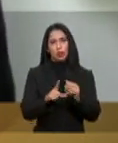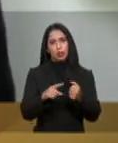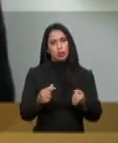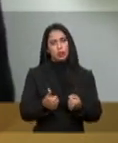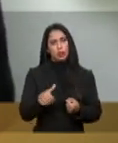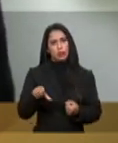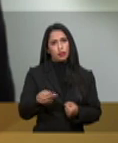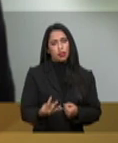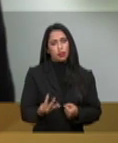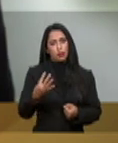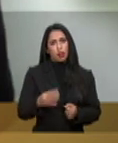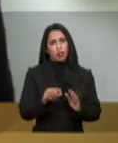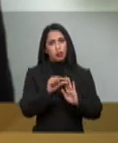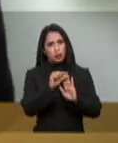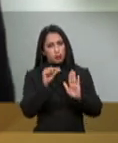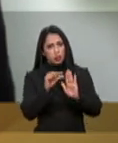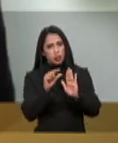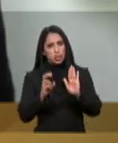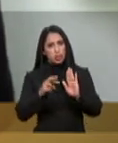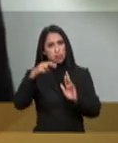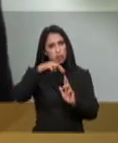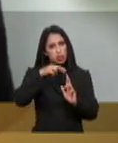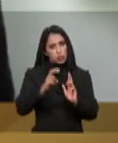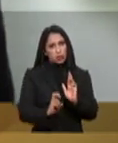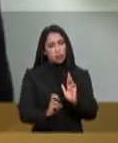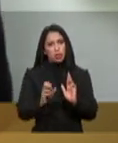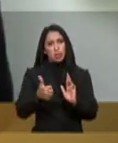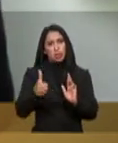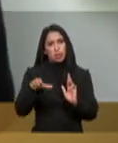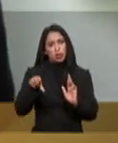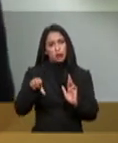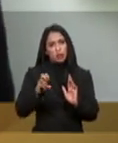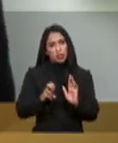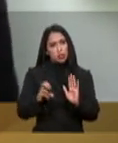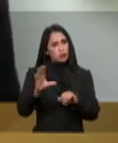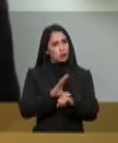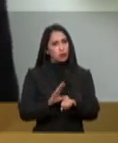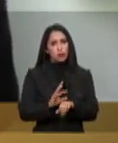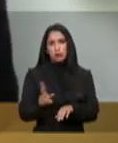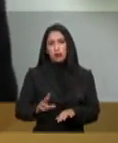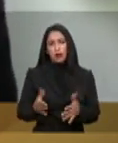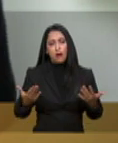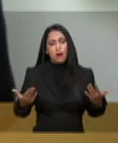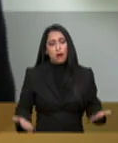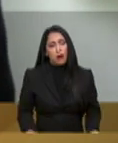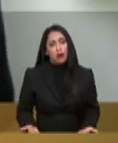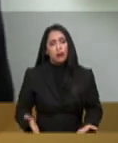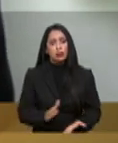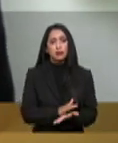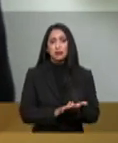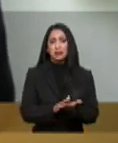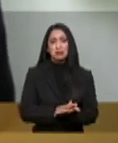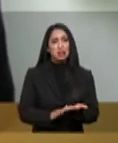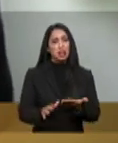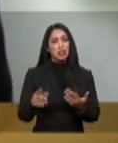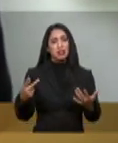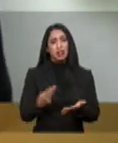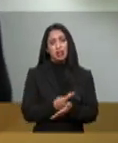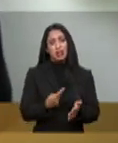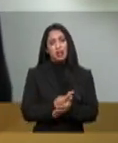194 do caput, inciso 5º, nem o artigo 195 da Constituição. uma vez que ela em nada compromete a organização e